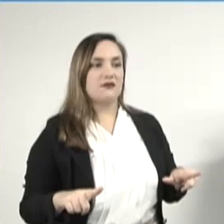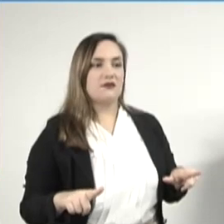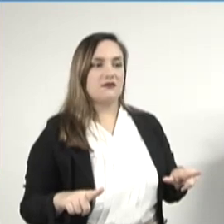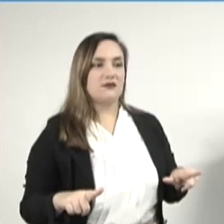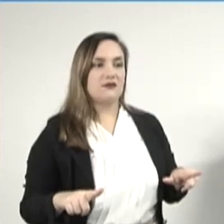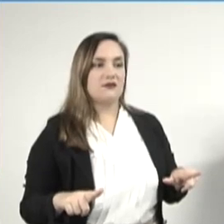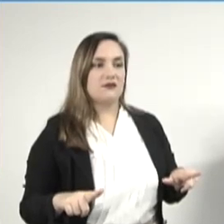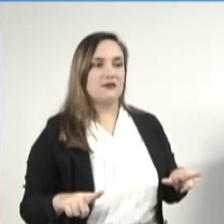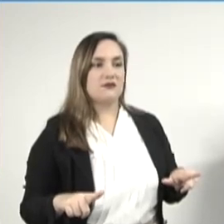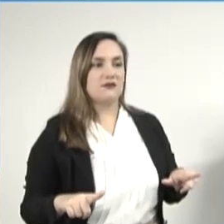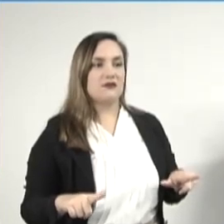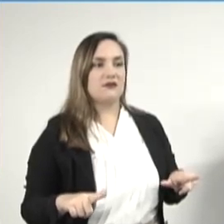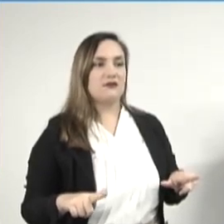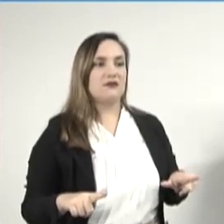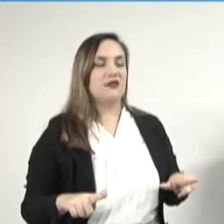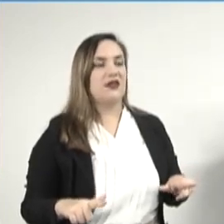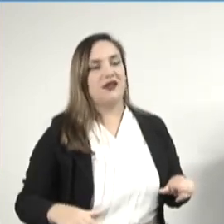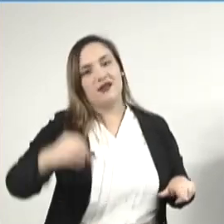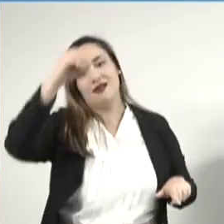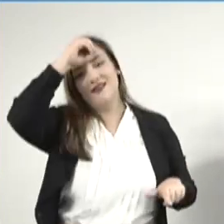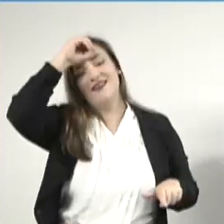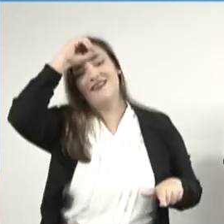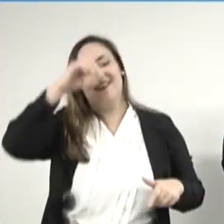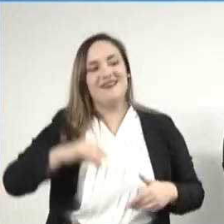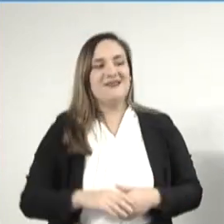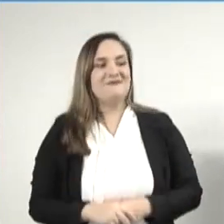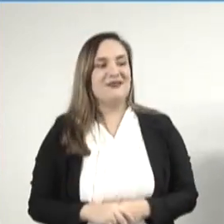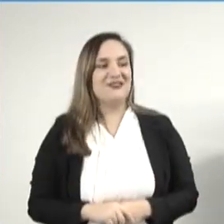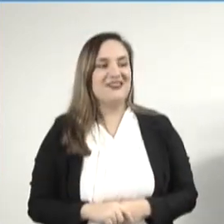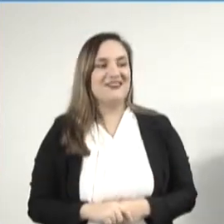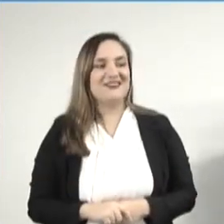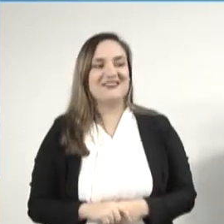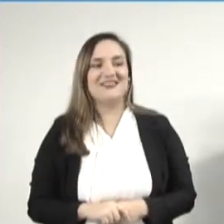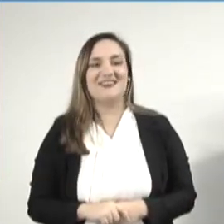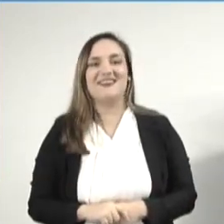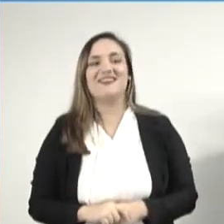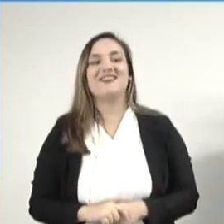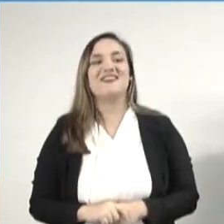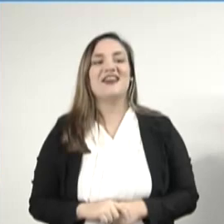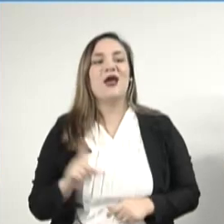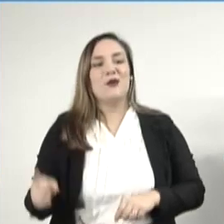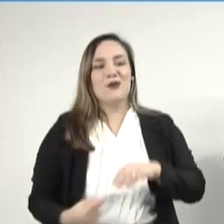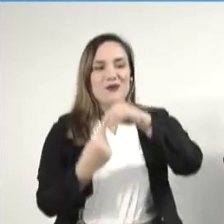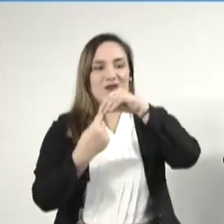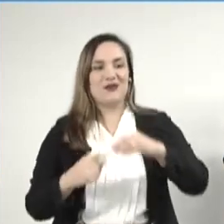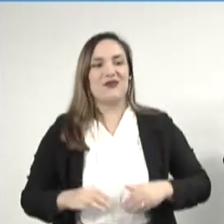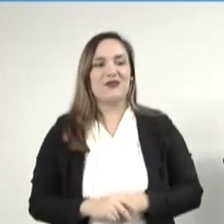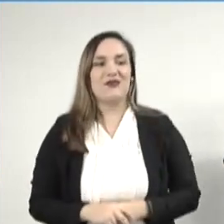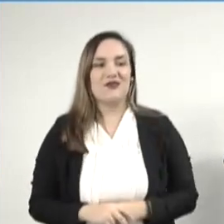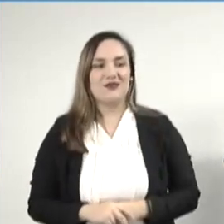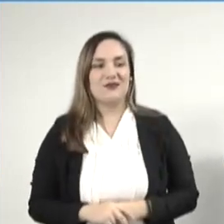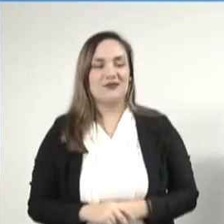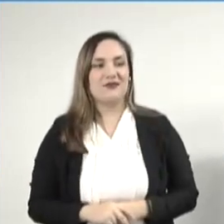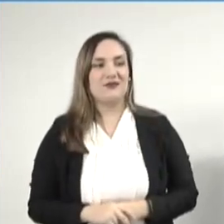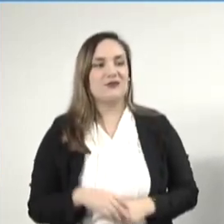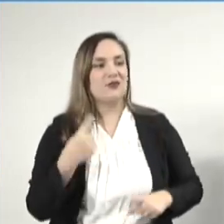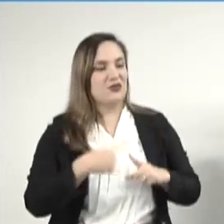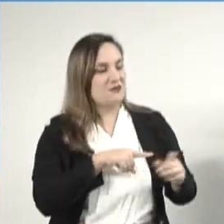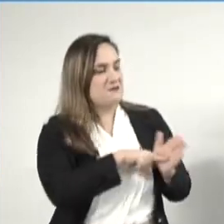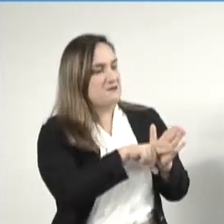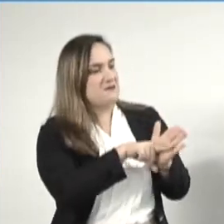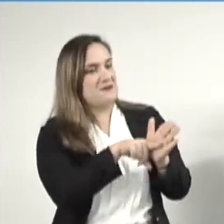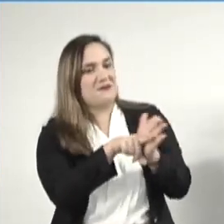de inocência, presidente Lula. É o único, porque reviraram de